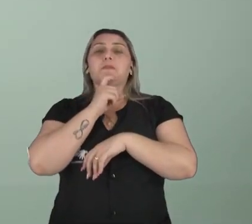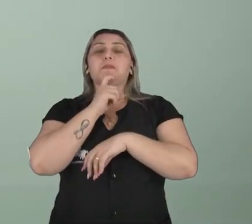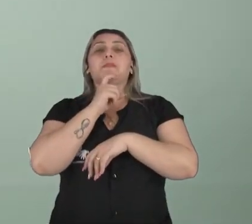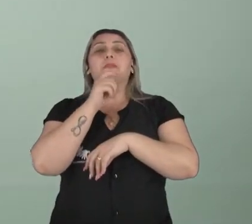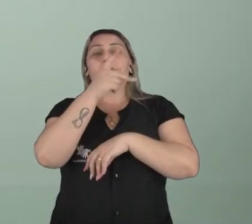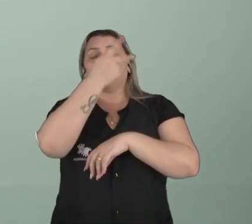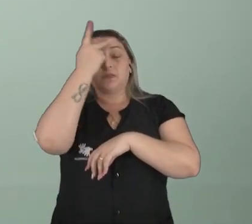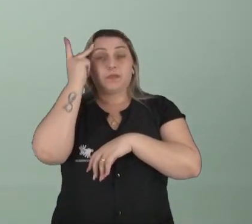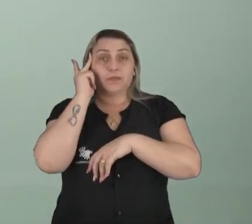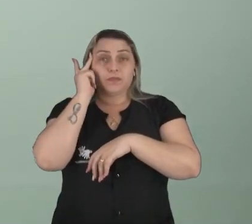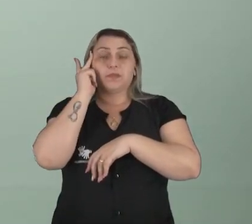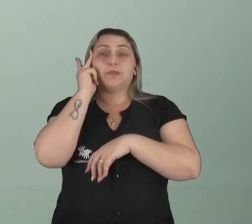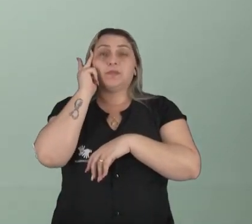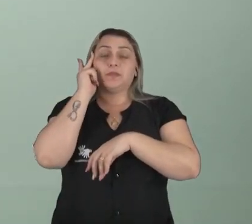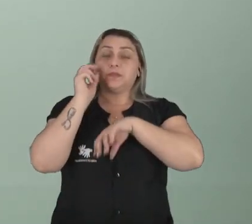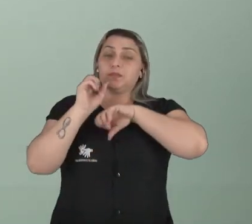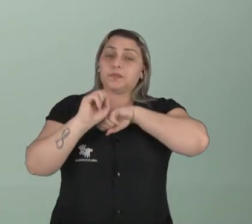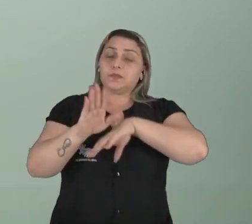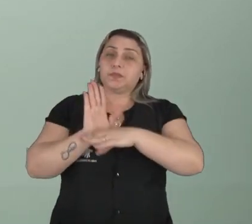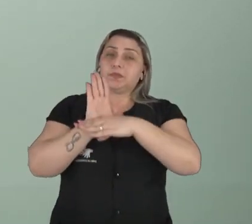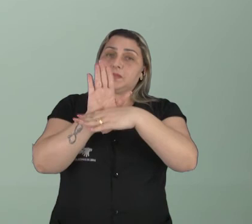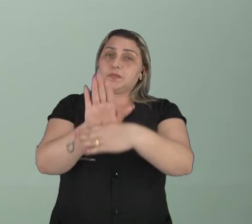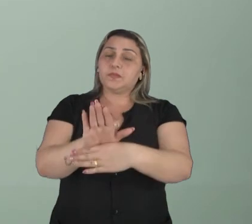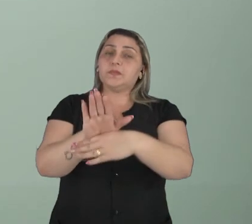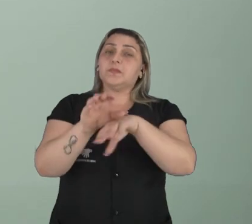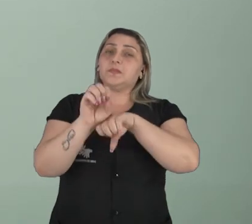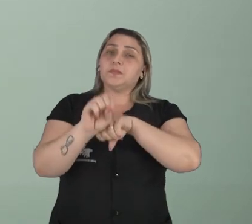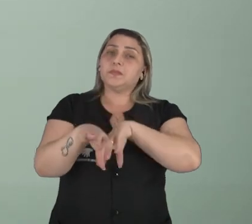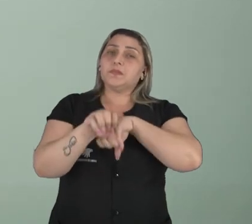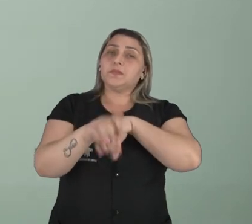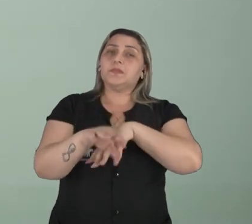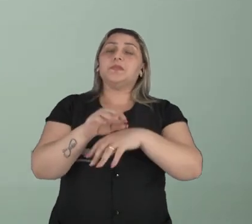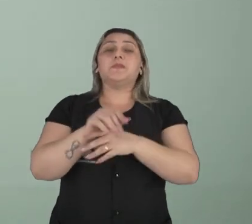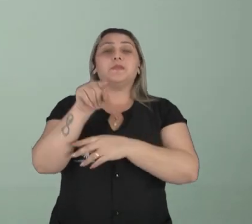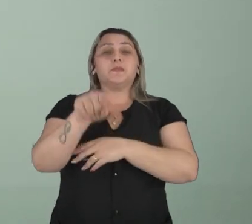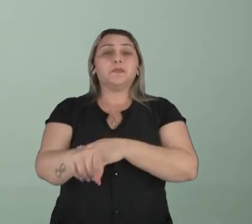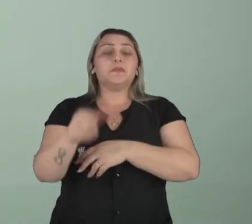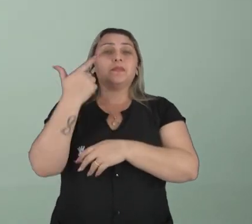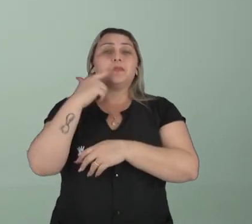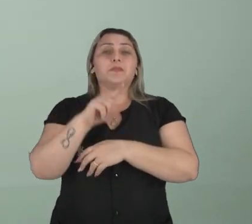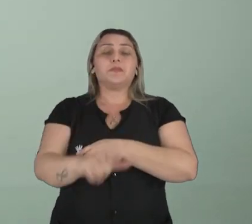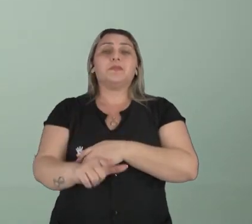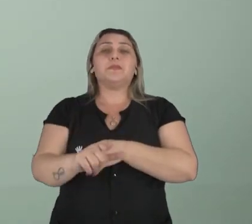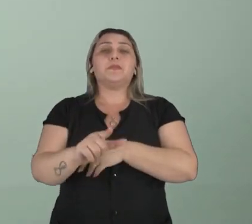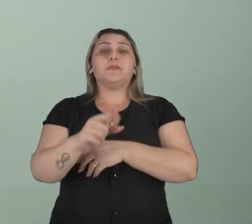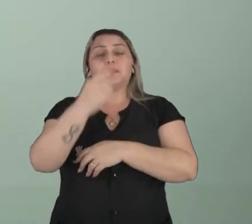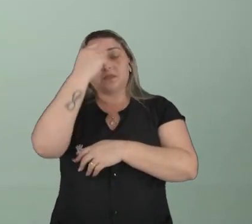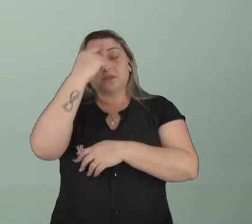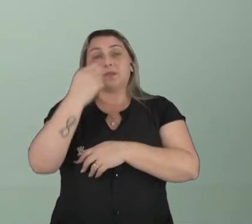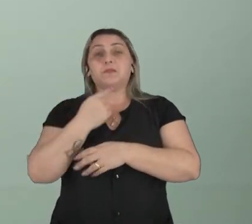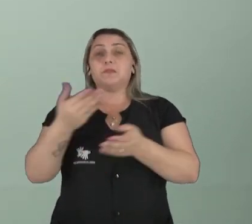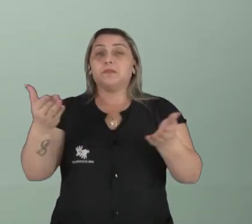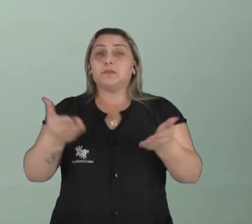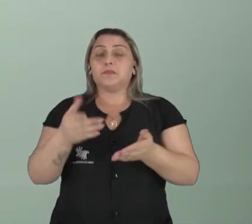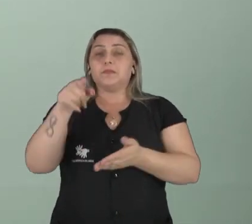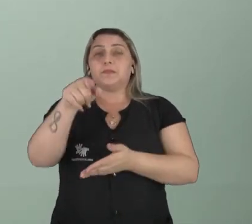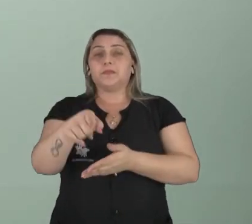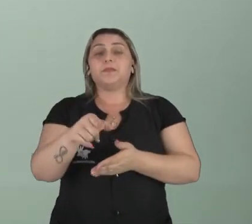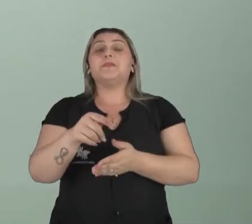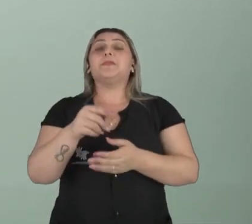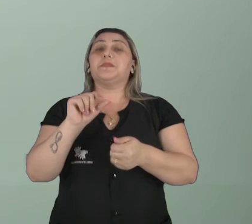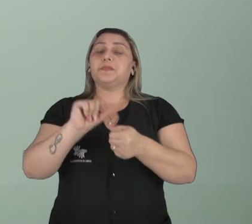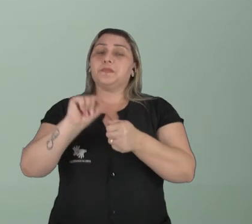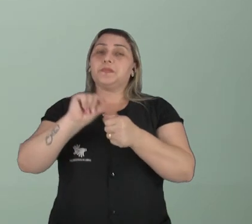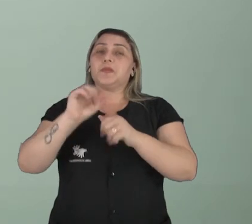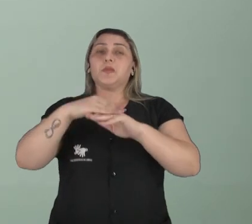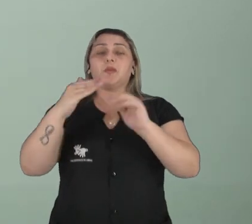pais das pessoas que te pedir assistem é que você constrói essa figura que existe hoje é uma